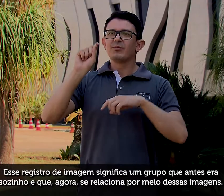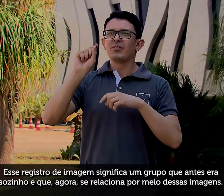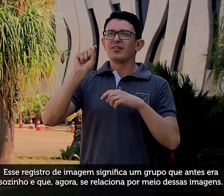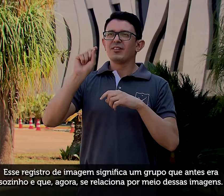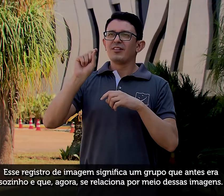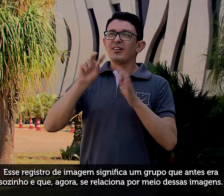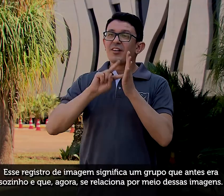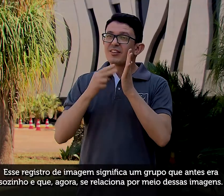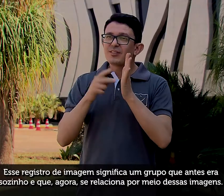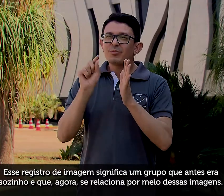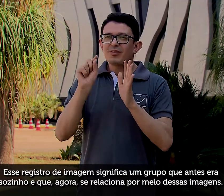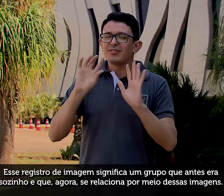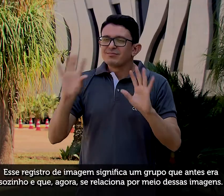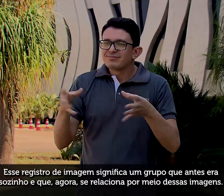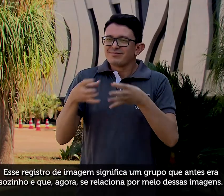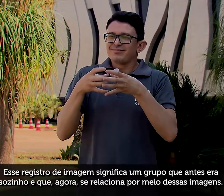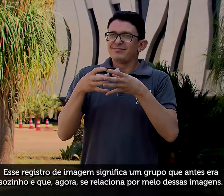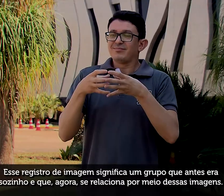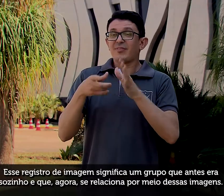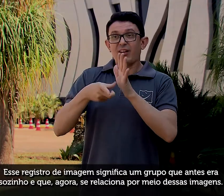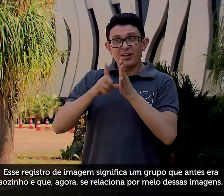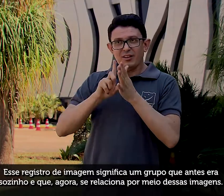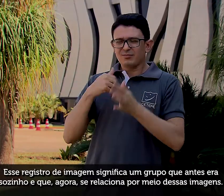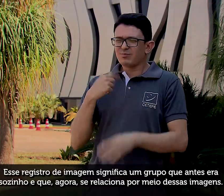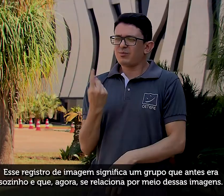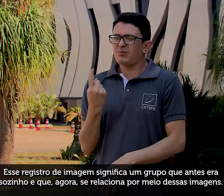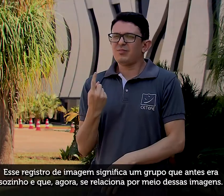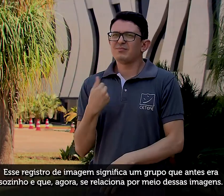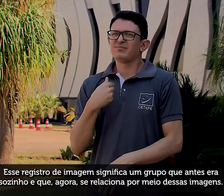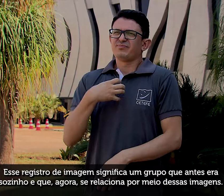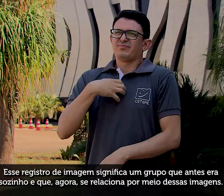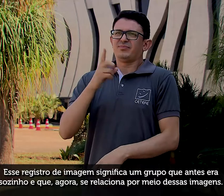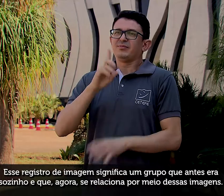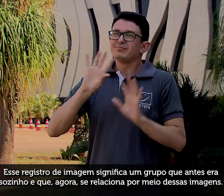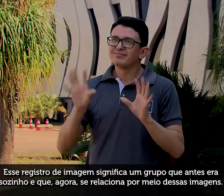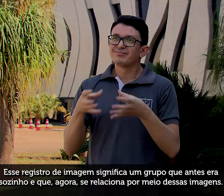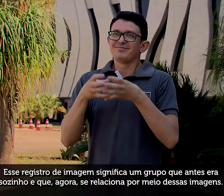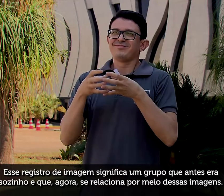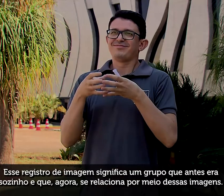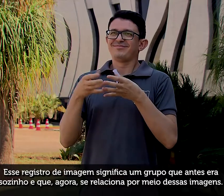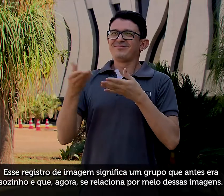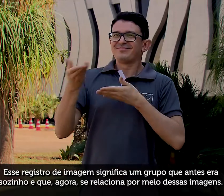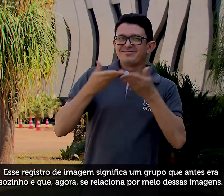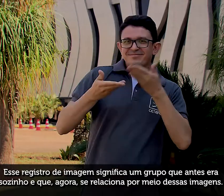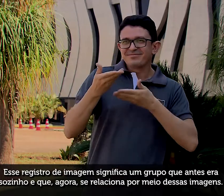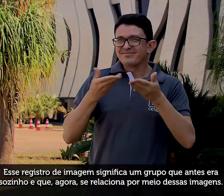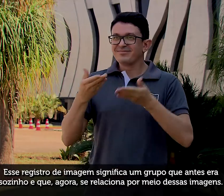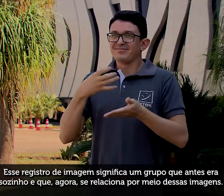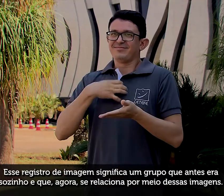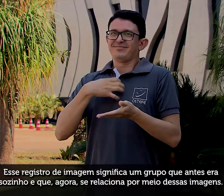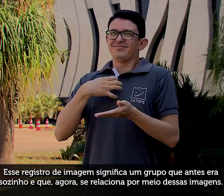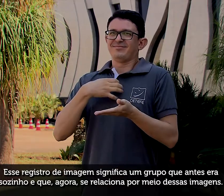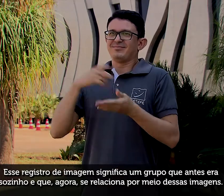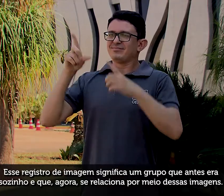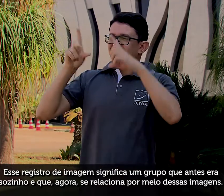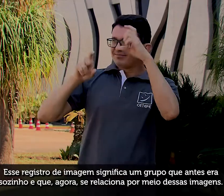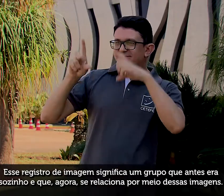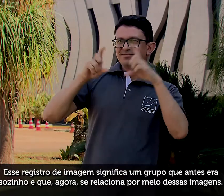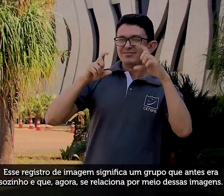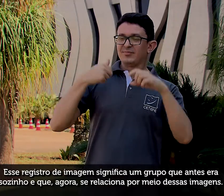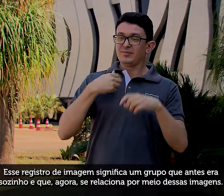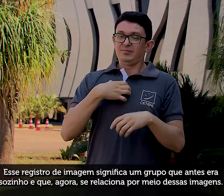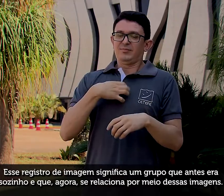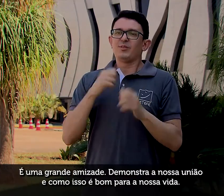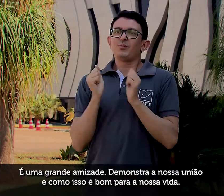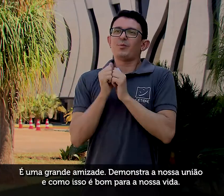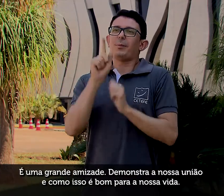Esse registro de imagens significa um grupo que antes era sozinho que agora se relaciona por meio dessas